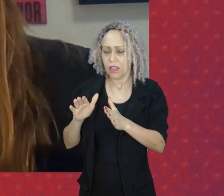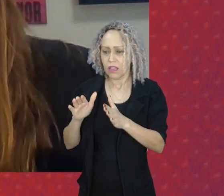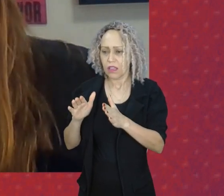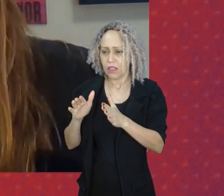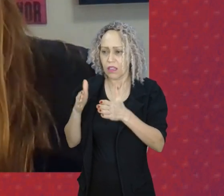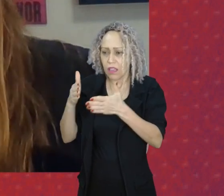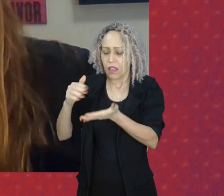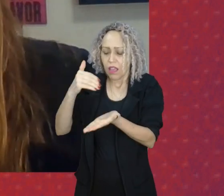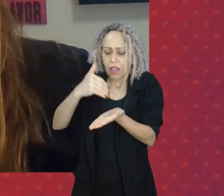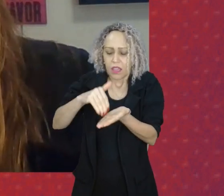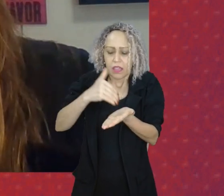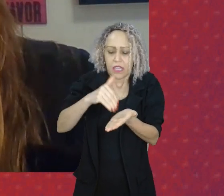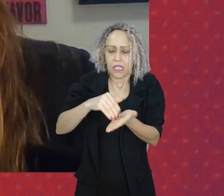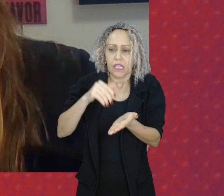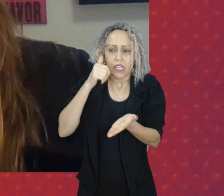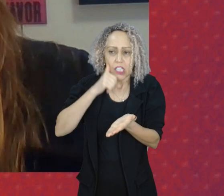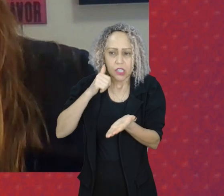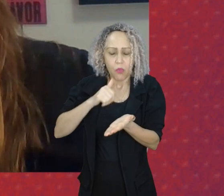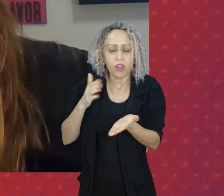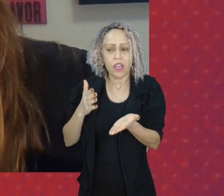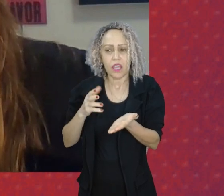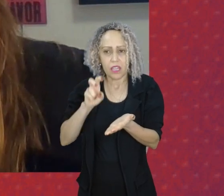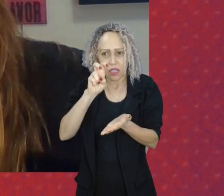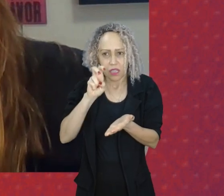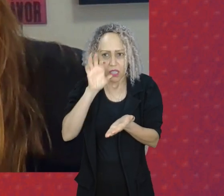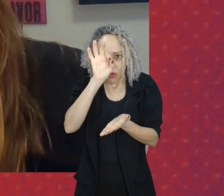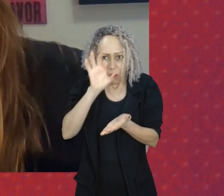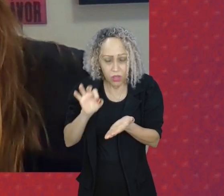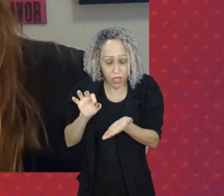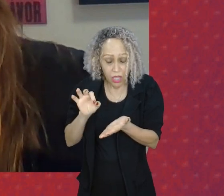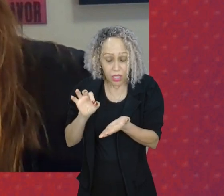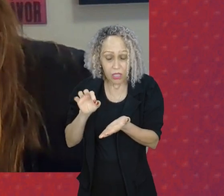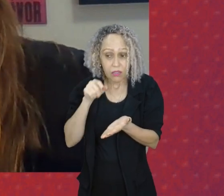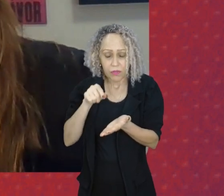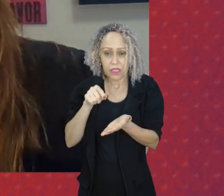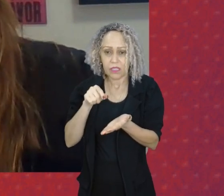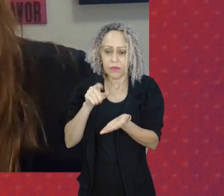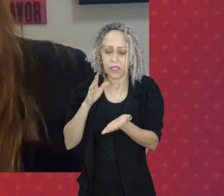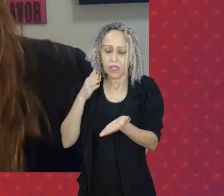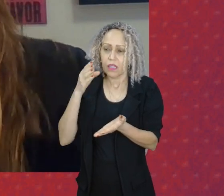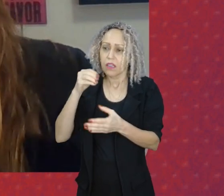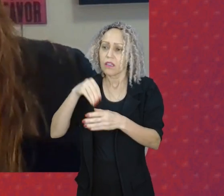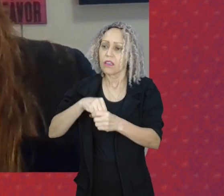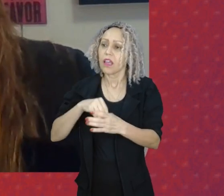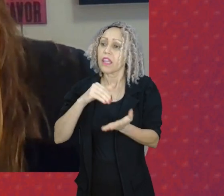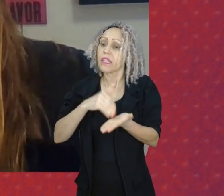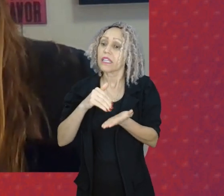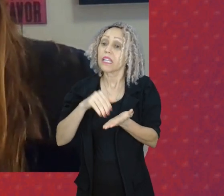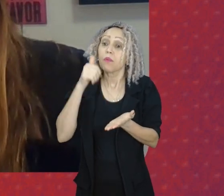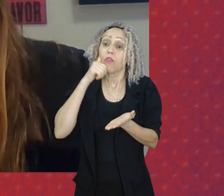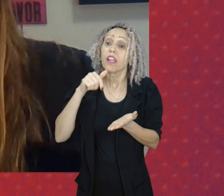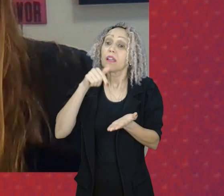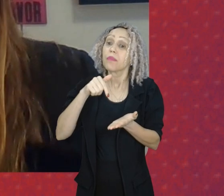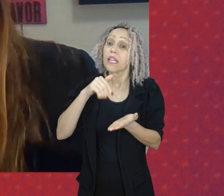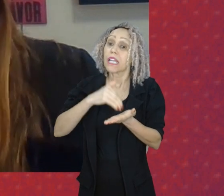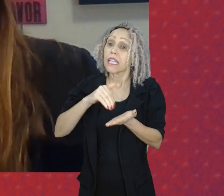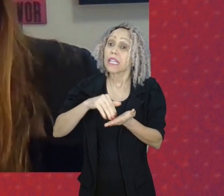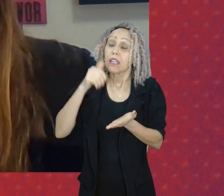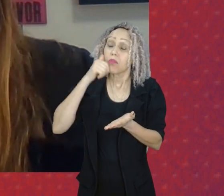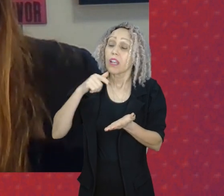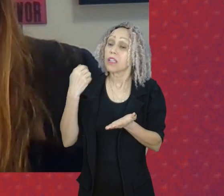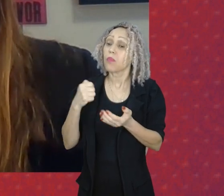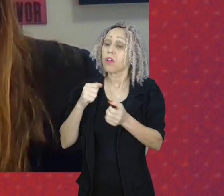às secretarias de mulheres, as secretarias de mulheres de partidos, para que elas promovam ali a difusão da